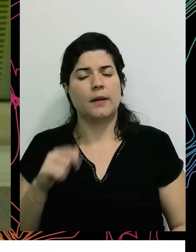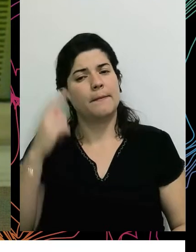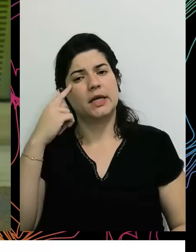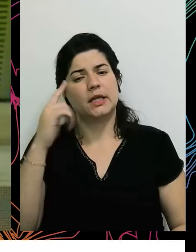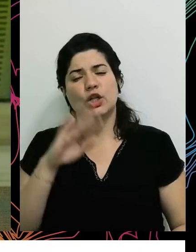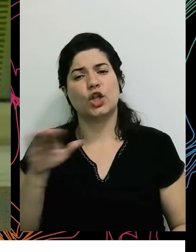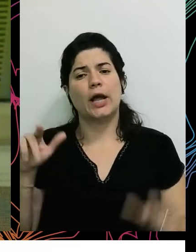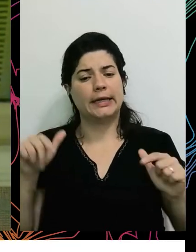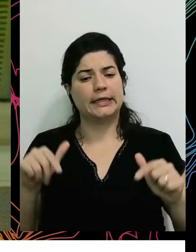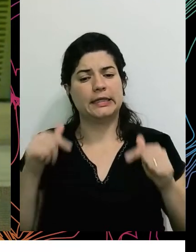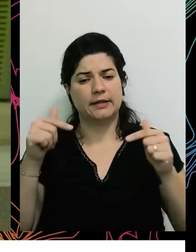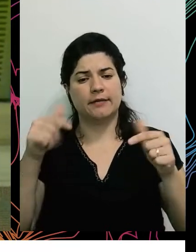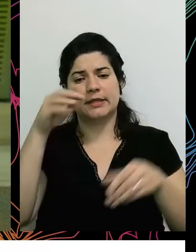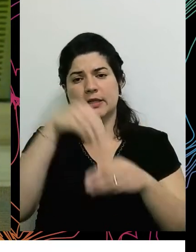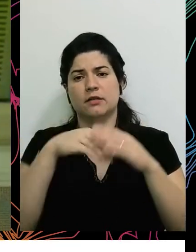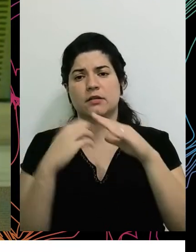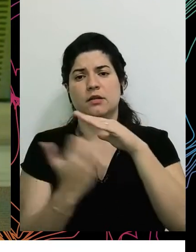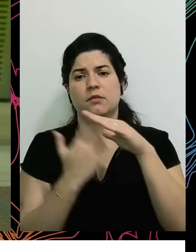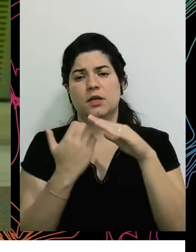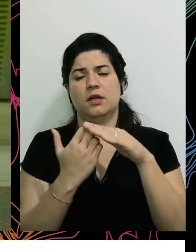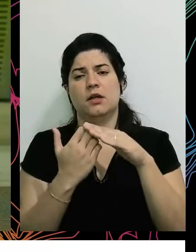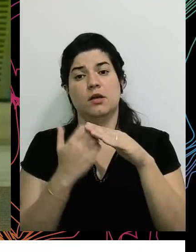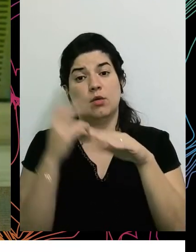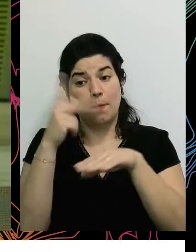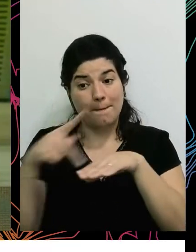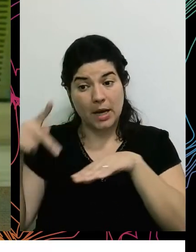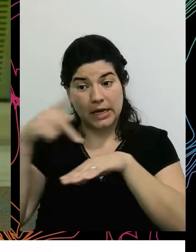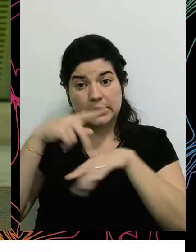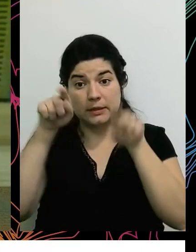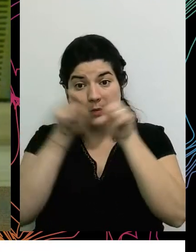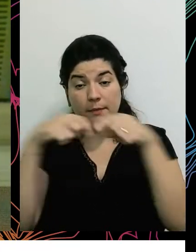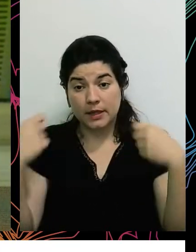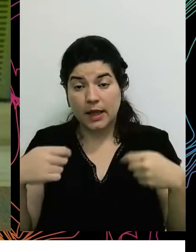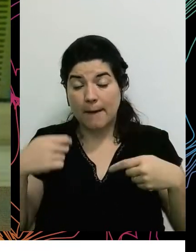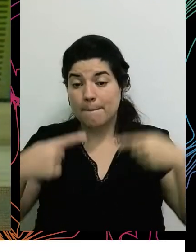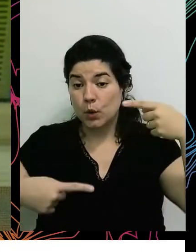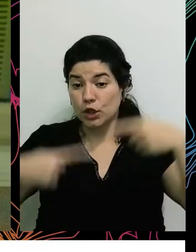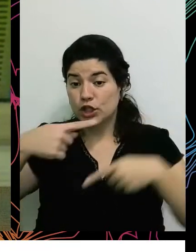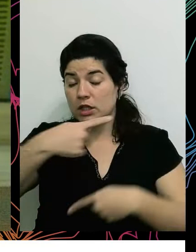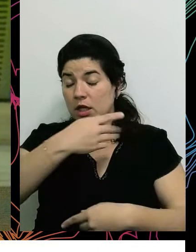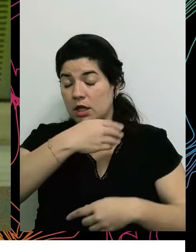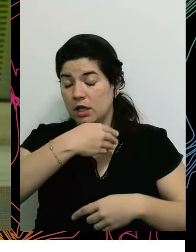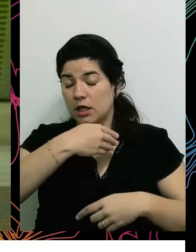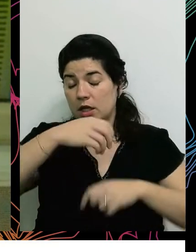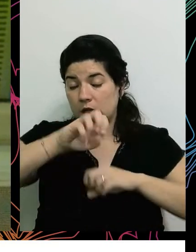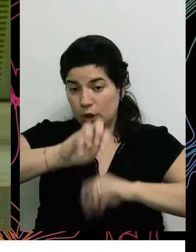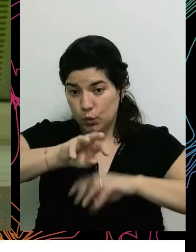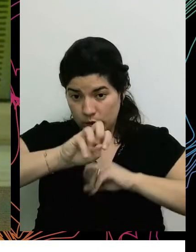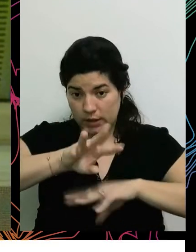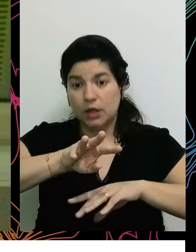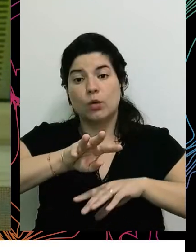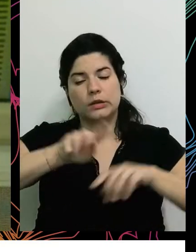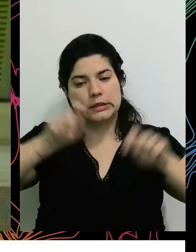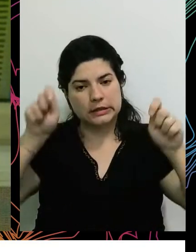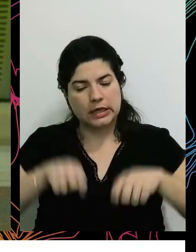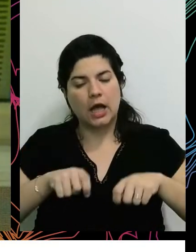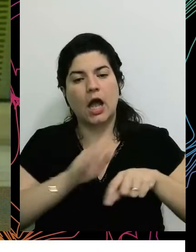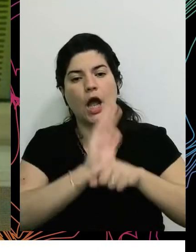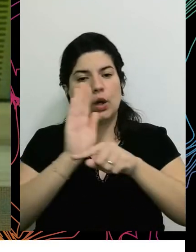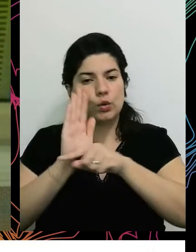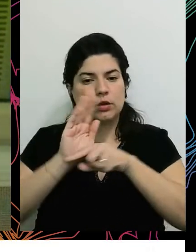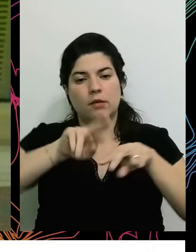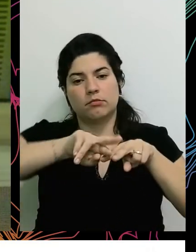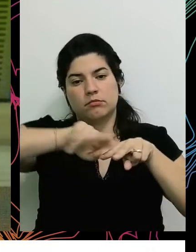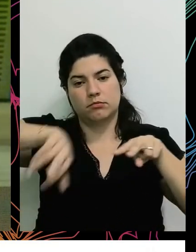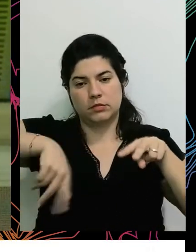das companhias. Os países têm que ter políticas de educação que favoreçam a igualdade de gênero, que favoreçam ter mais mulheres